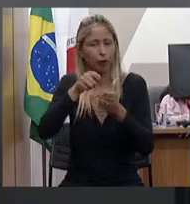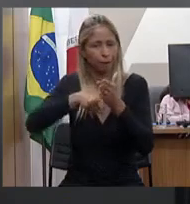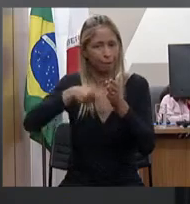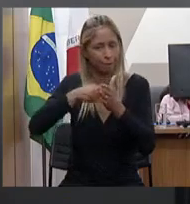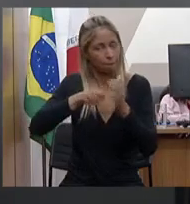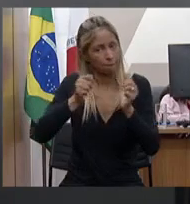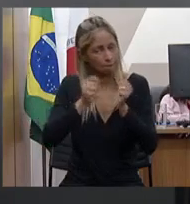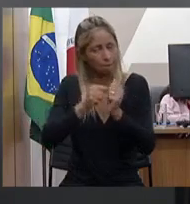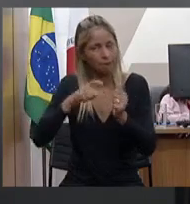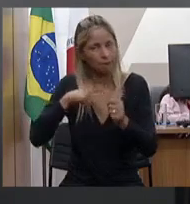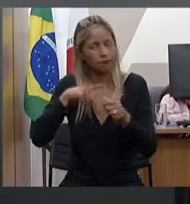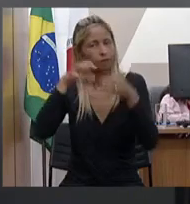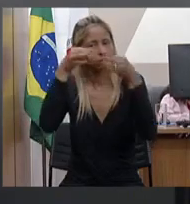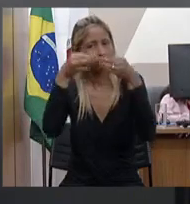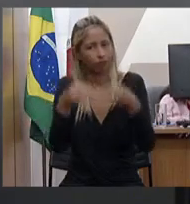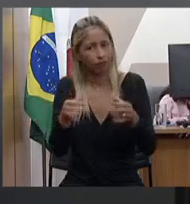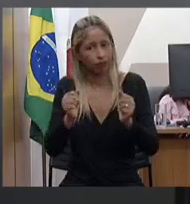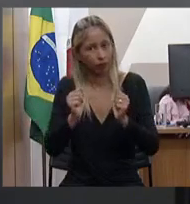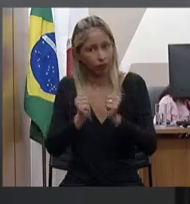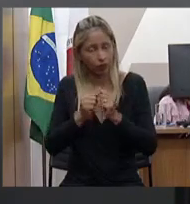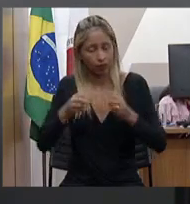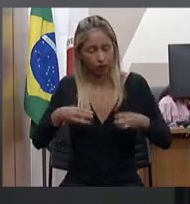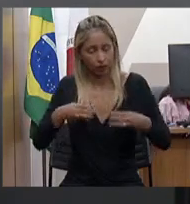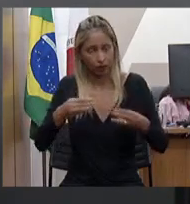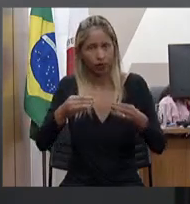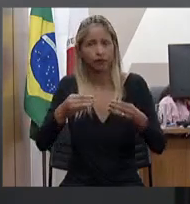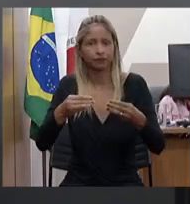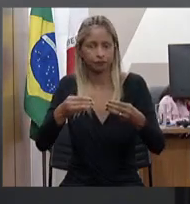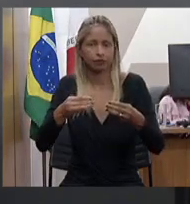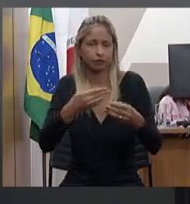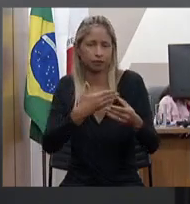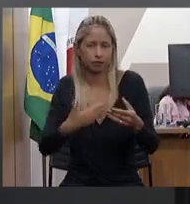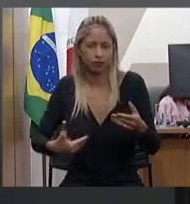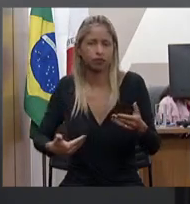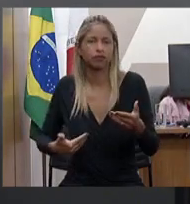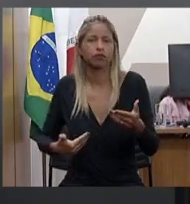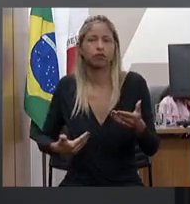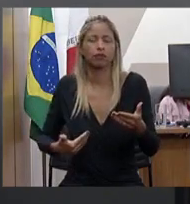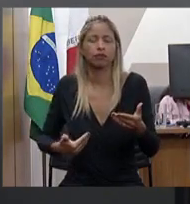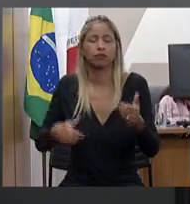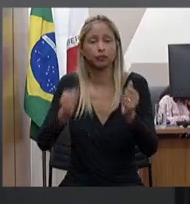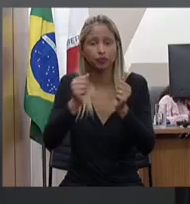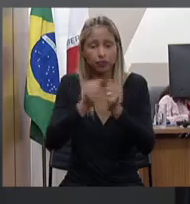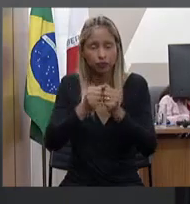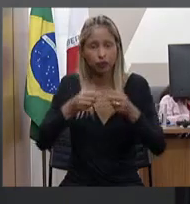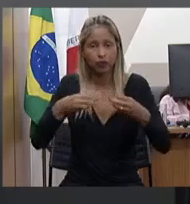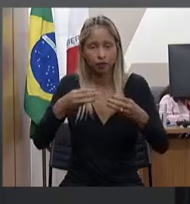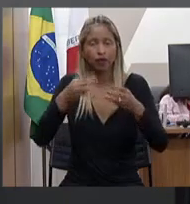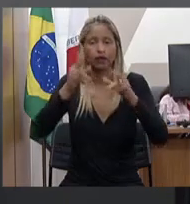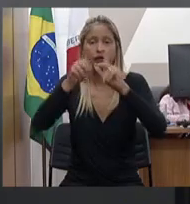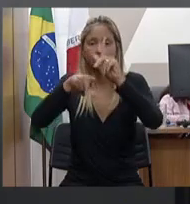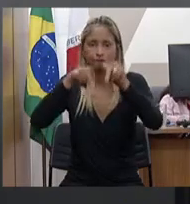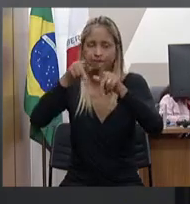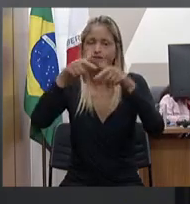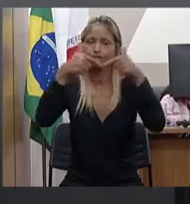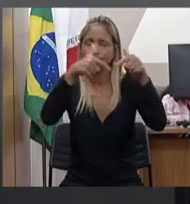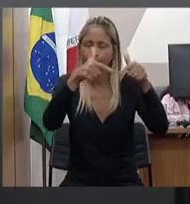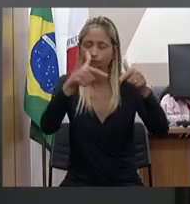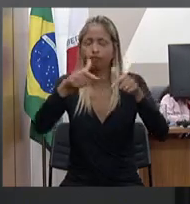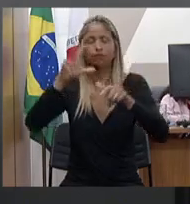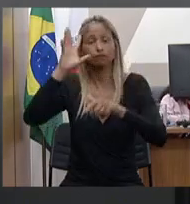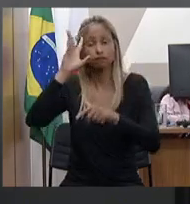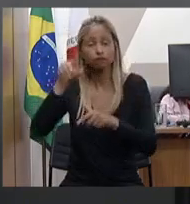e tem certeza que junto com o Ministério Público do Trabalho como Ministério do Trabalho e com a comissão do trabalho dessa casa vamos buscar